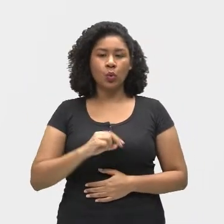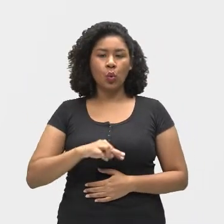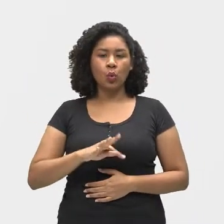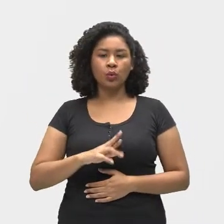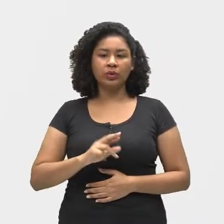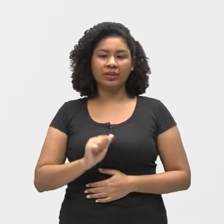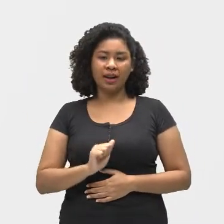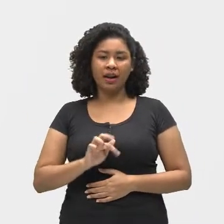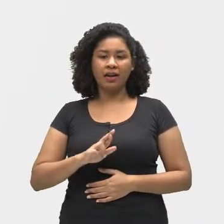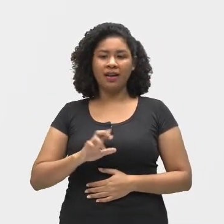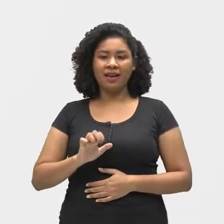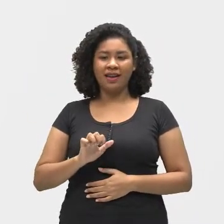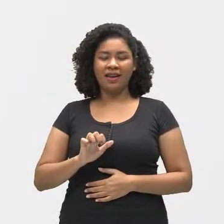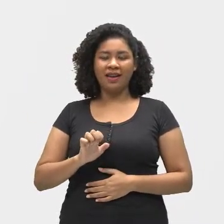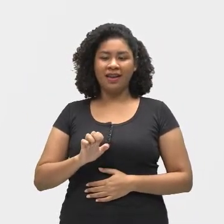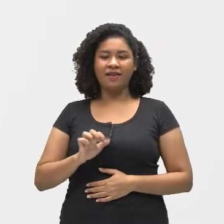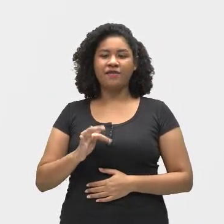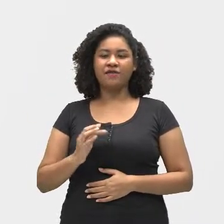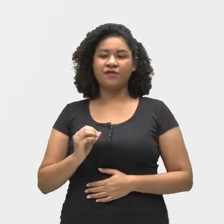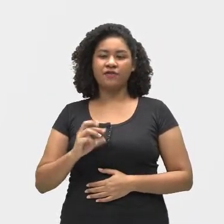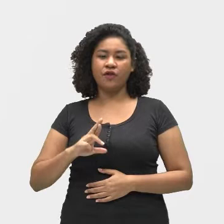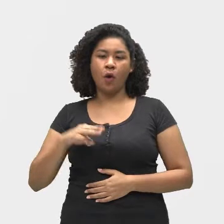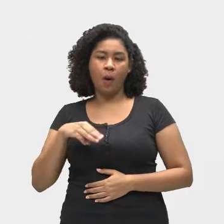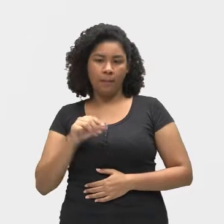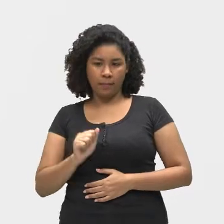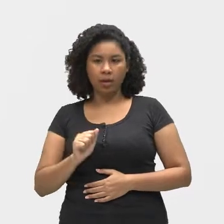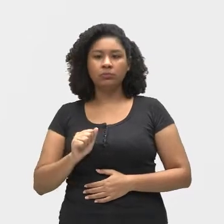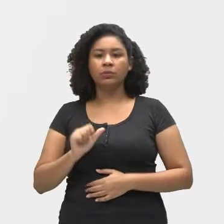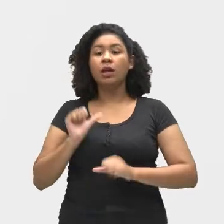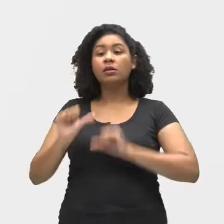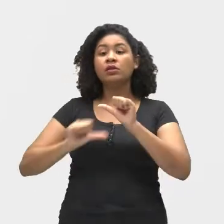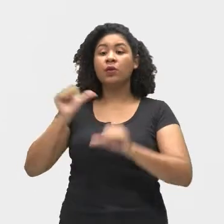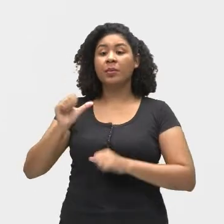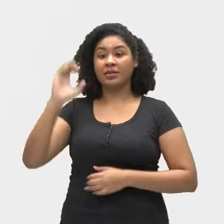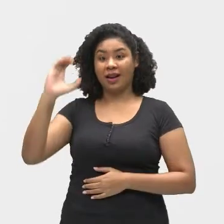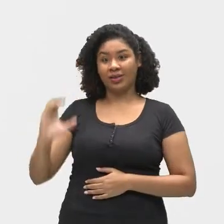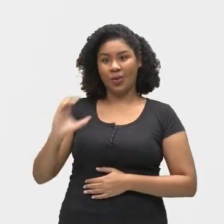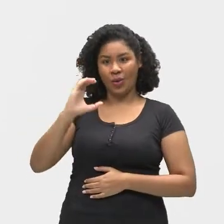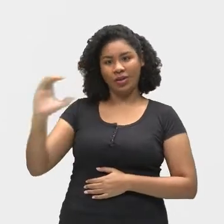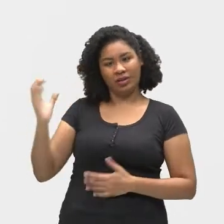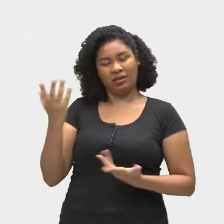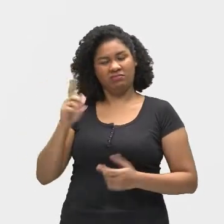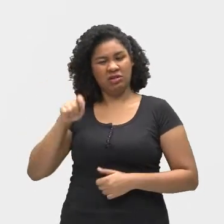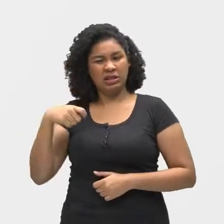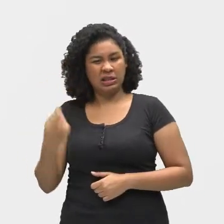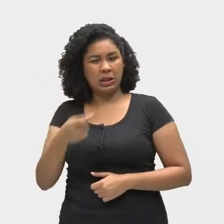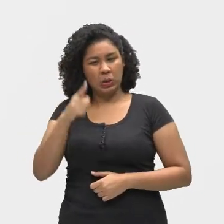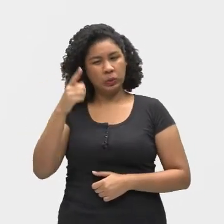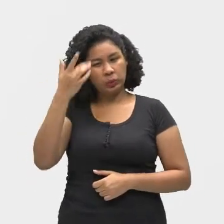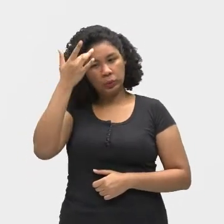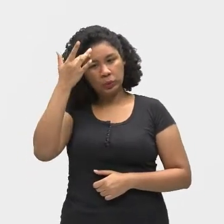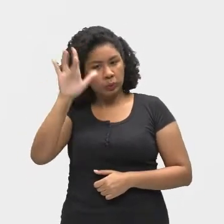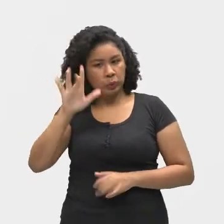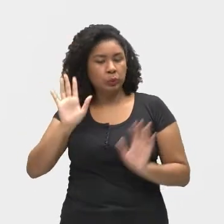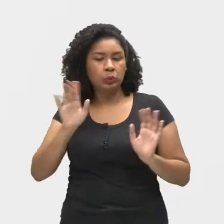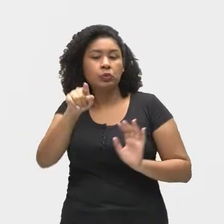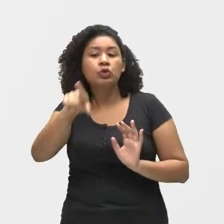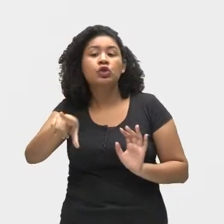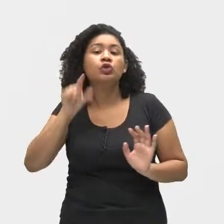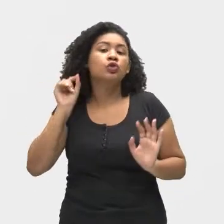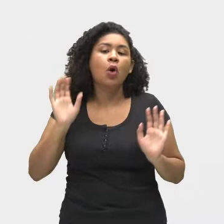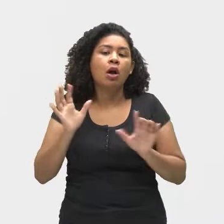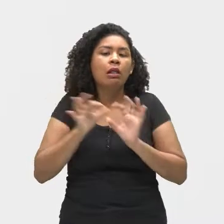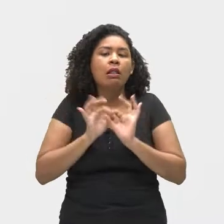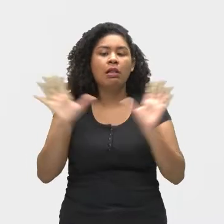Contra-Reforma ou reforma religiosa, reforma católica, né, fica aí a critério de vocês e de alguns autores, foi um movimento